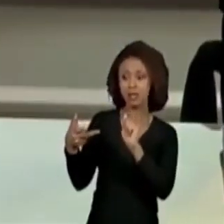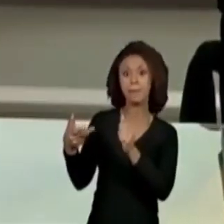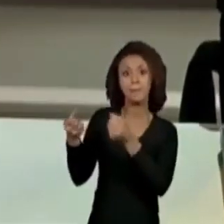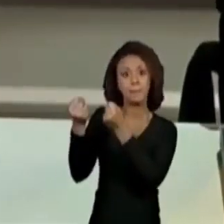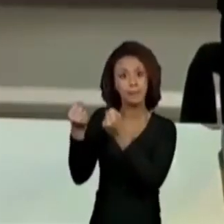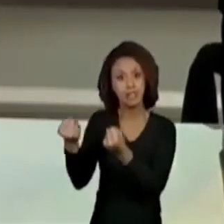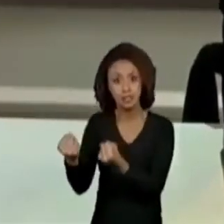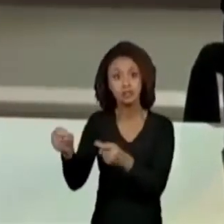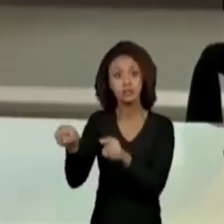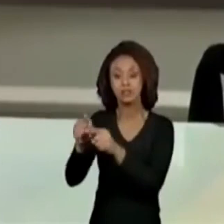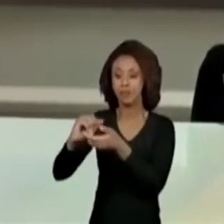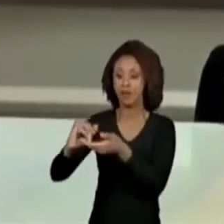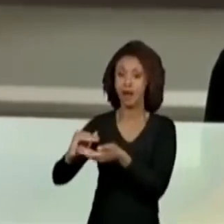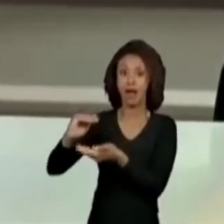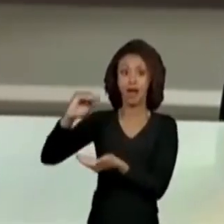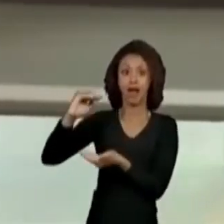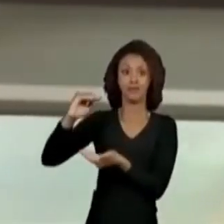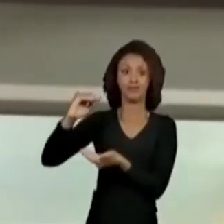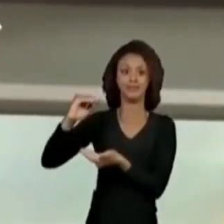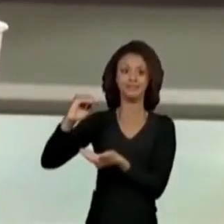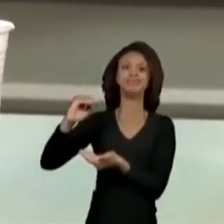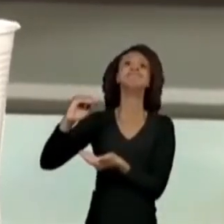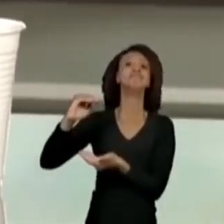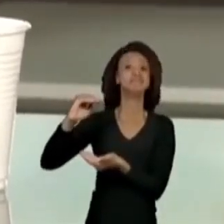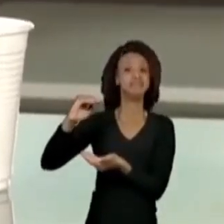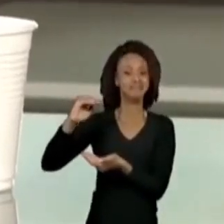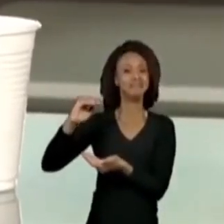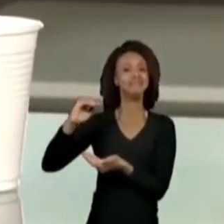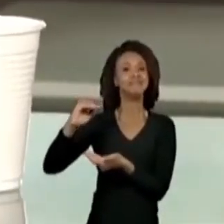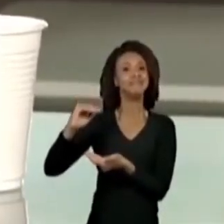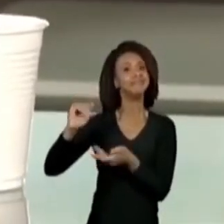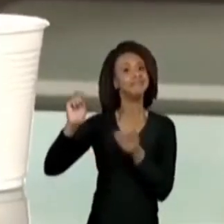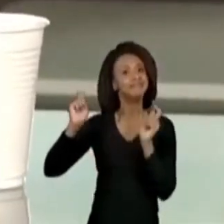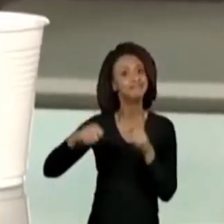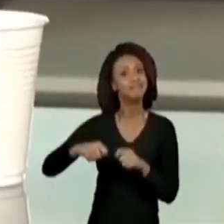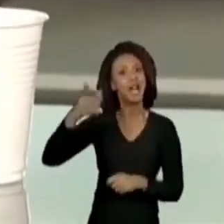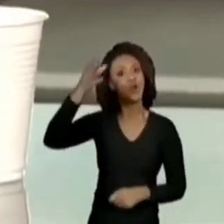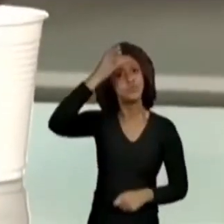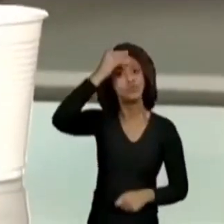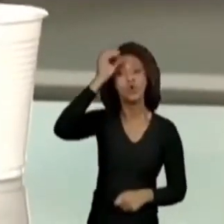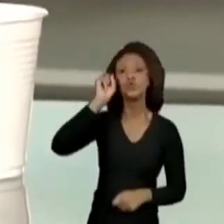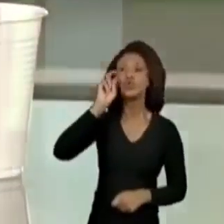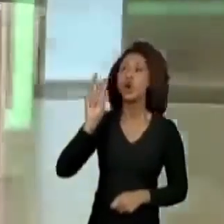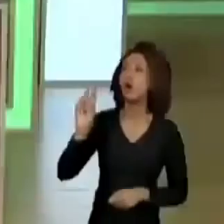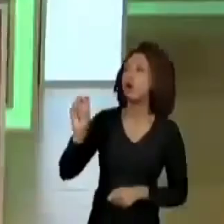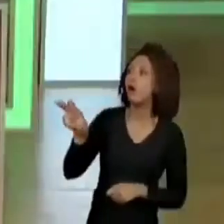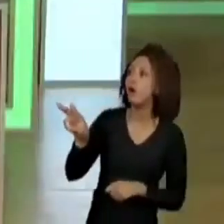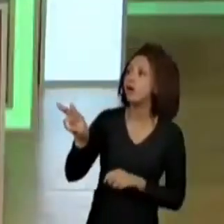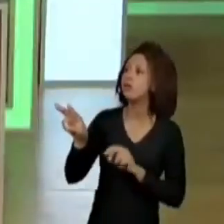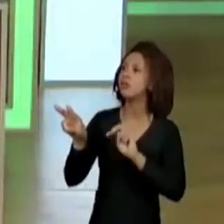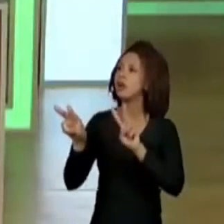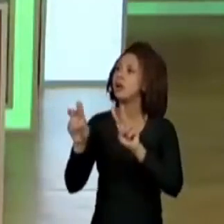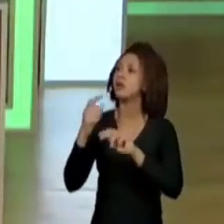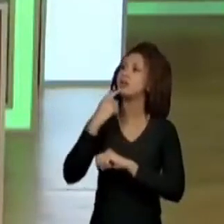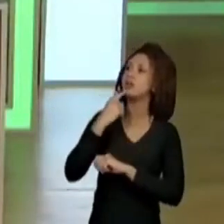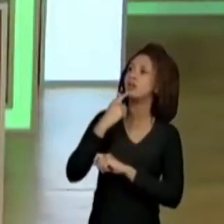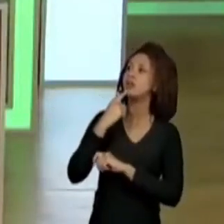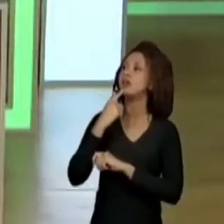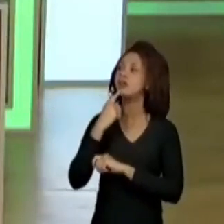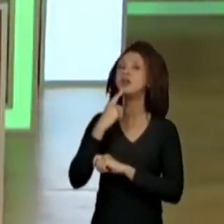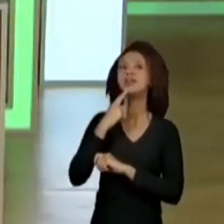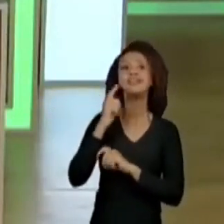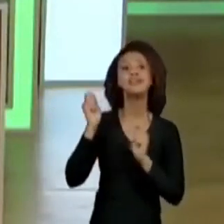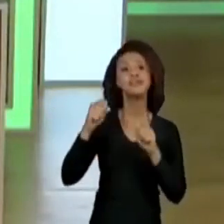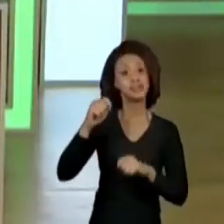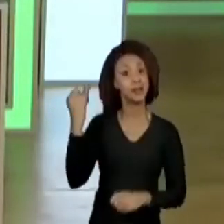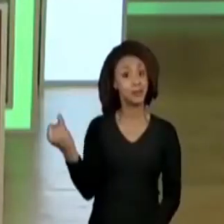Olha só quanta coisa a gente consegue ir só aprendendo, só de olhar para os objetos do dia a dia. Olha aí